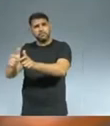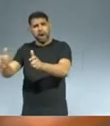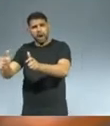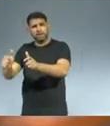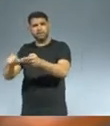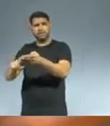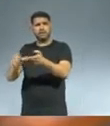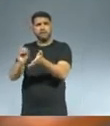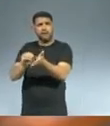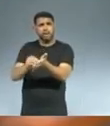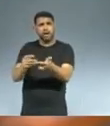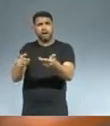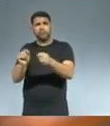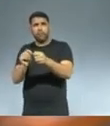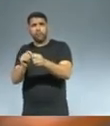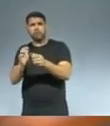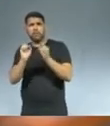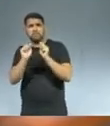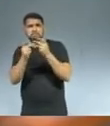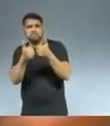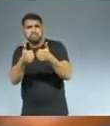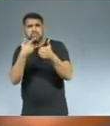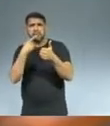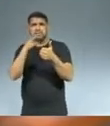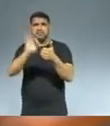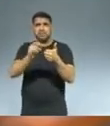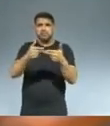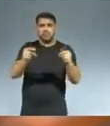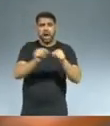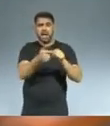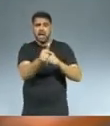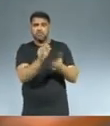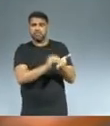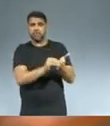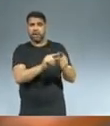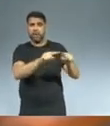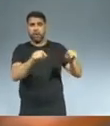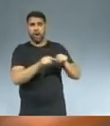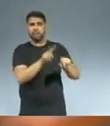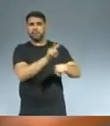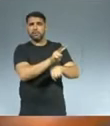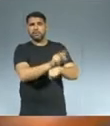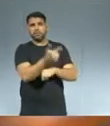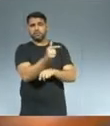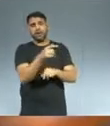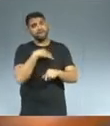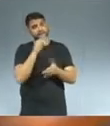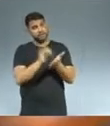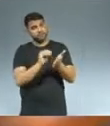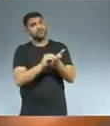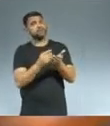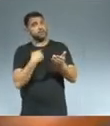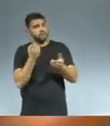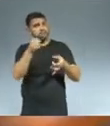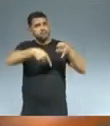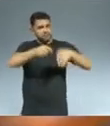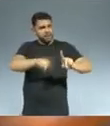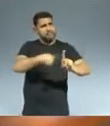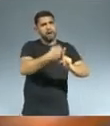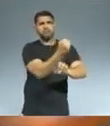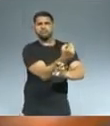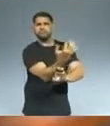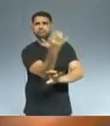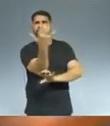tantos por cento outros hectares a sua propriedade aqui você não tem a área de preservação permanente como deveria ter você tem que fazer a recuperação